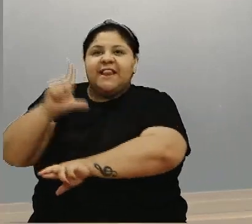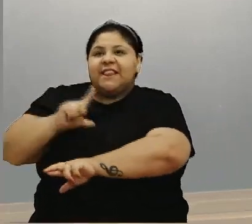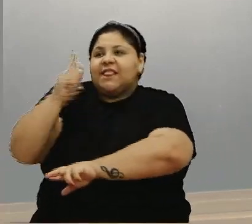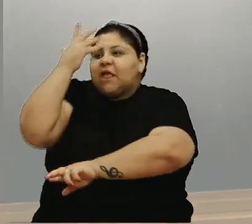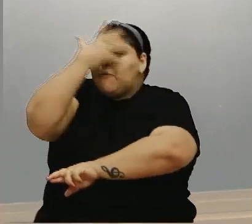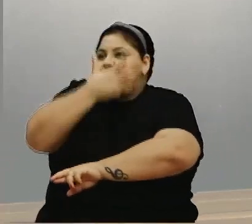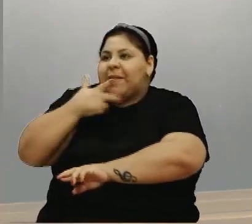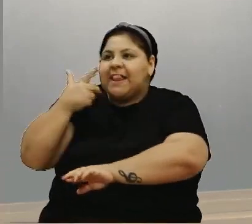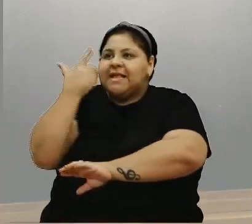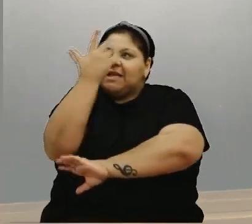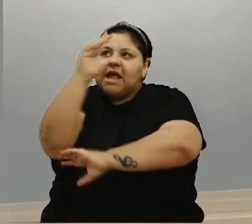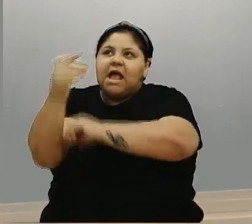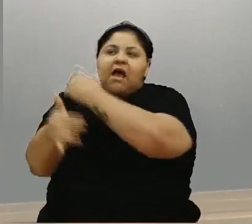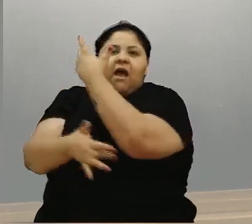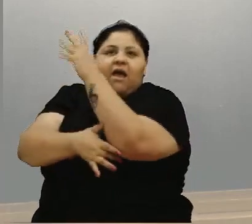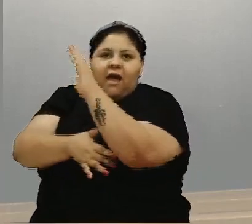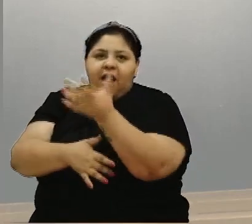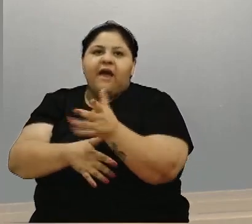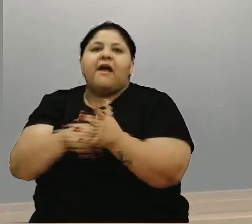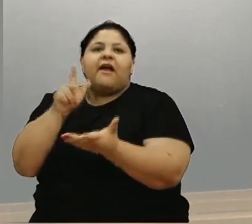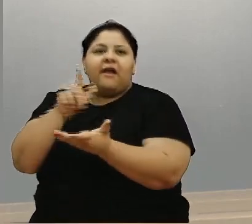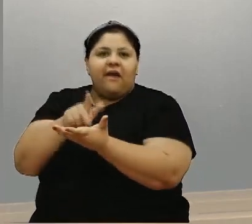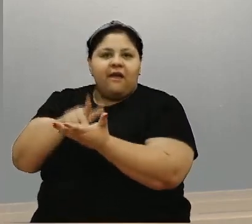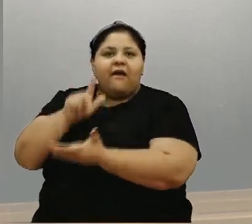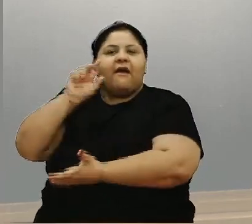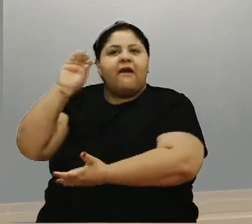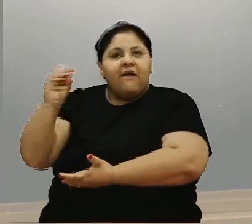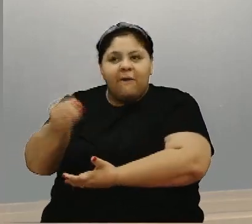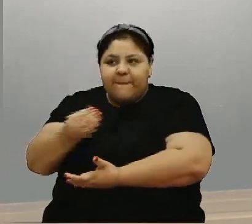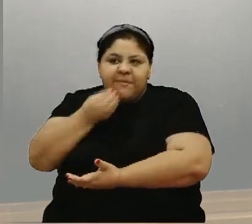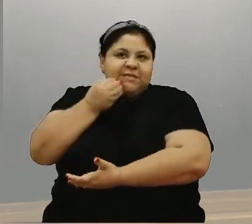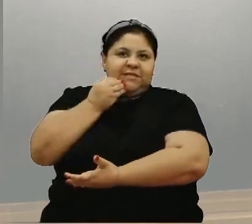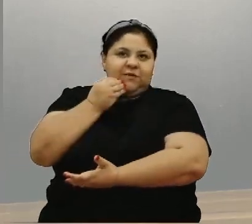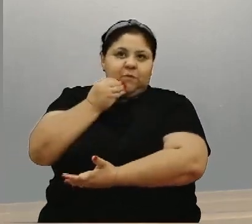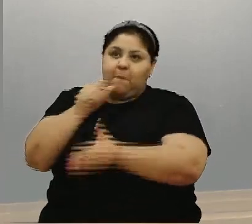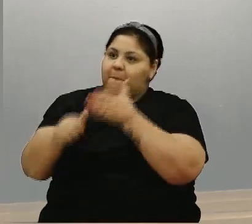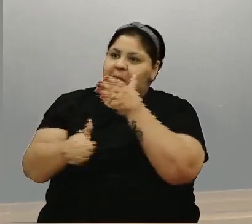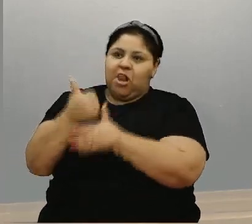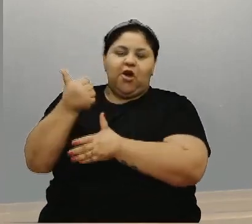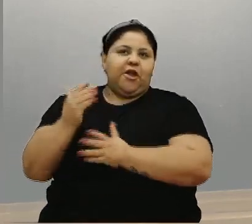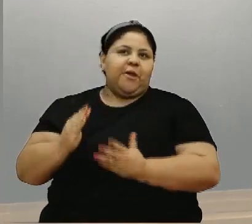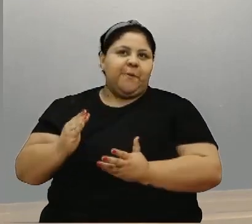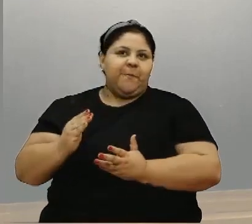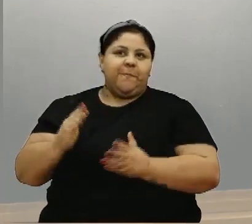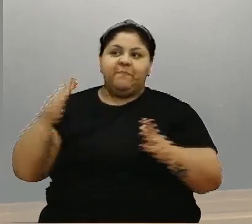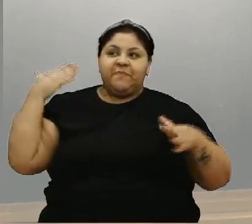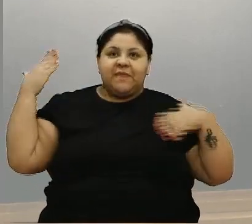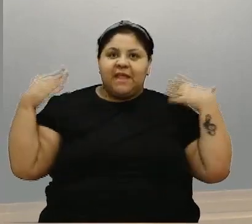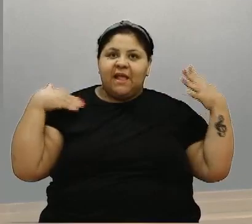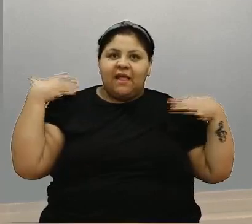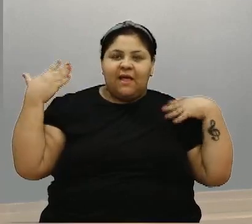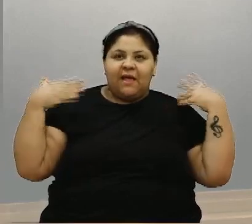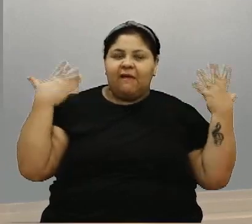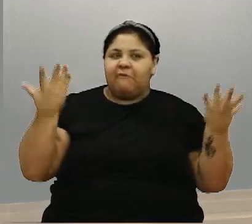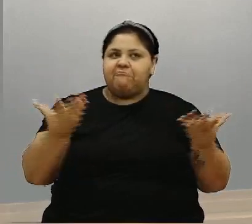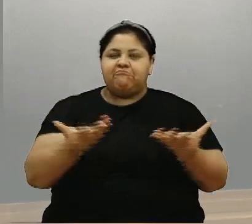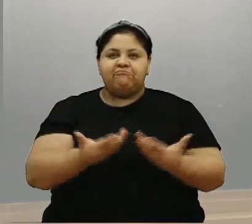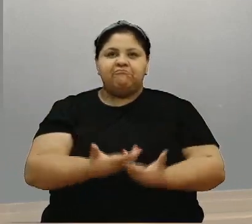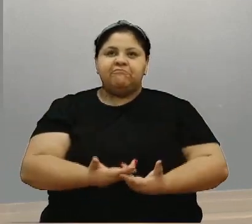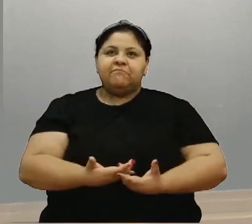belezas naturais que realmente precisam ser aproveitadas. Então, o turismo, ele é uma